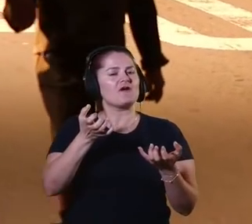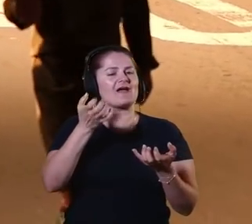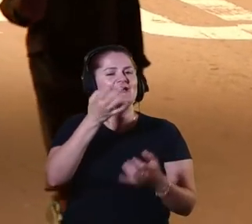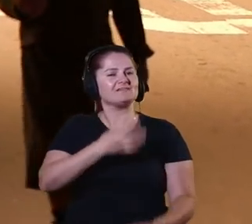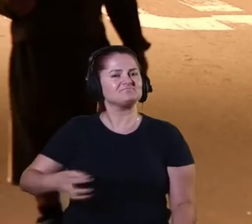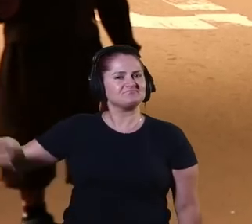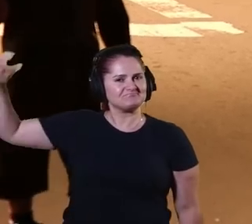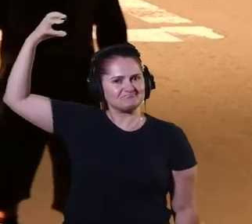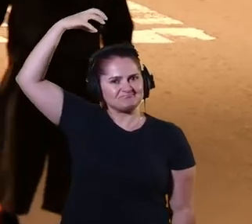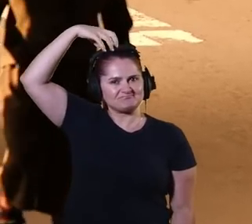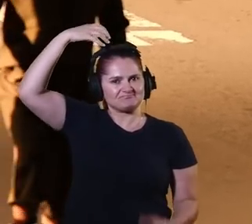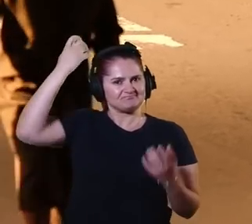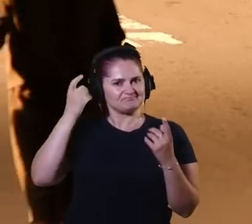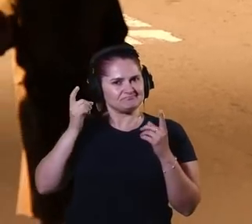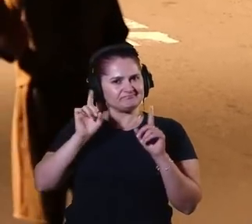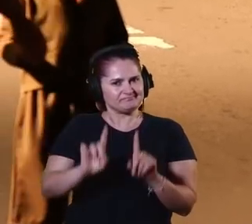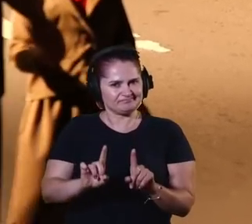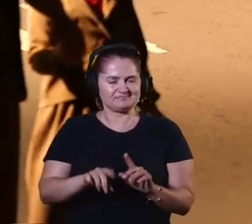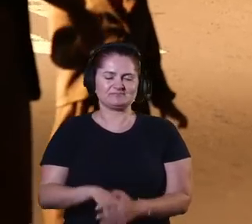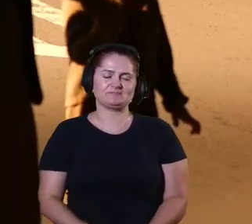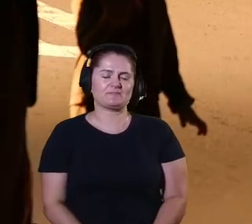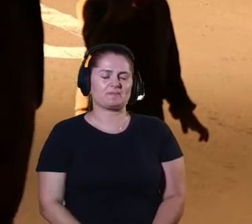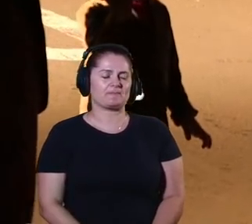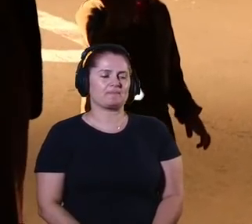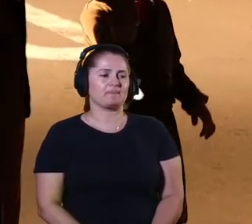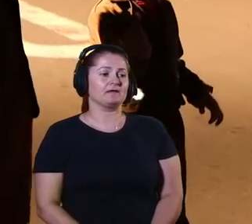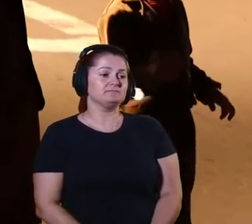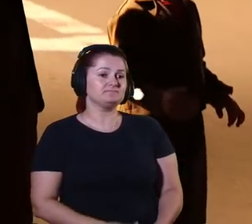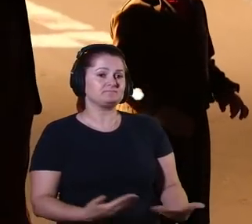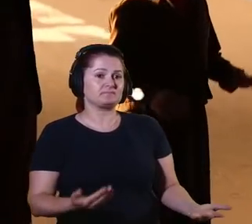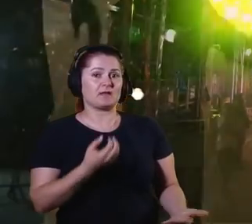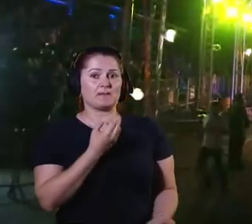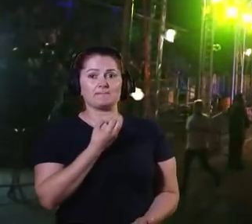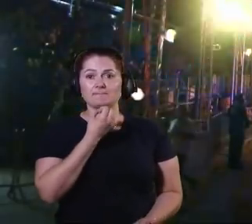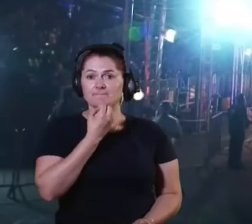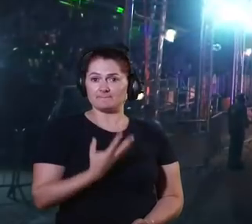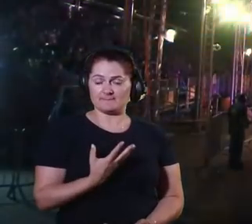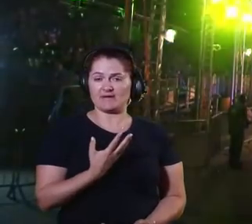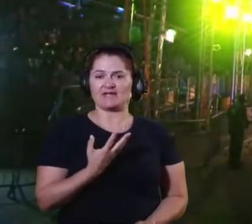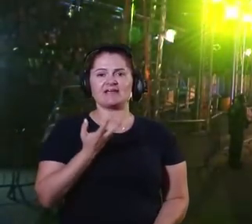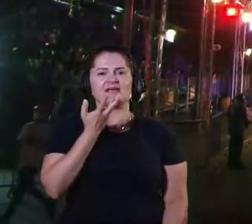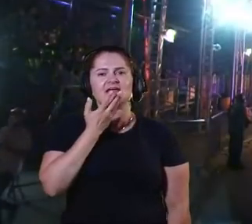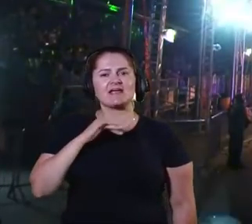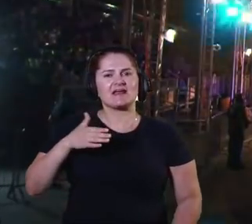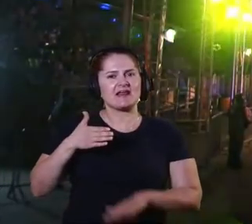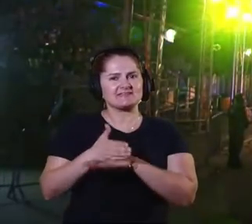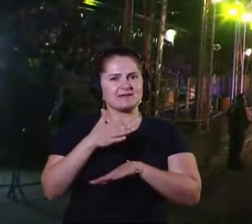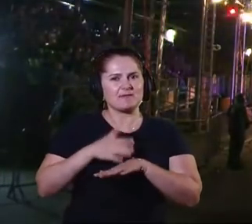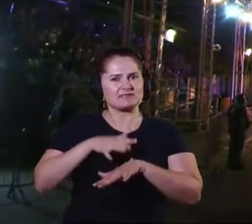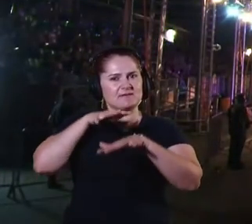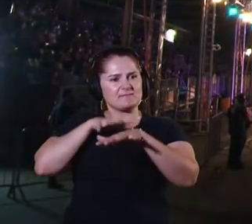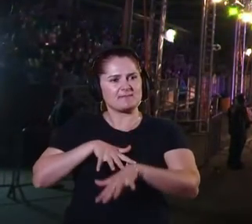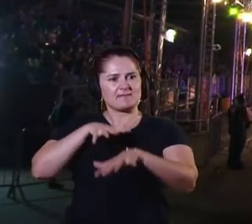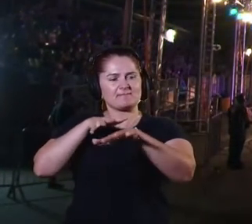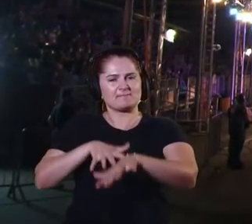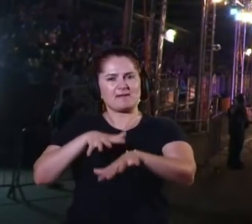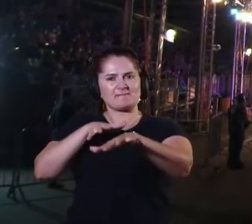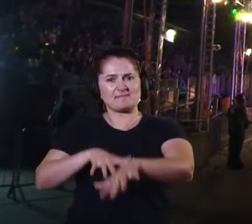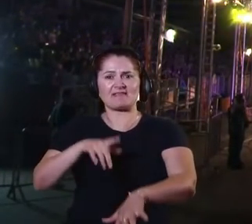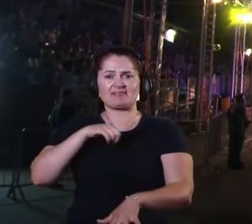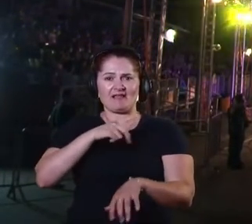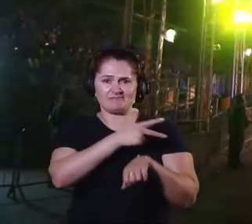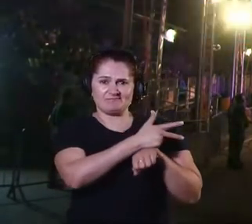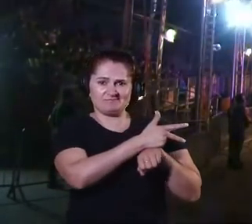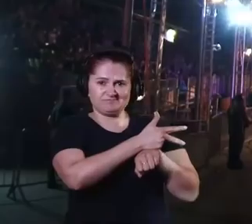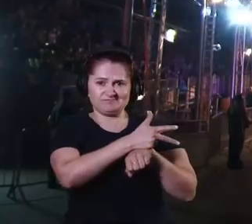princesas, embaixatrizes, Cleberson. Muito bem, Thales. É, a criançada tá na avenida. Tá registrado aqui pela TV Festa